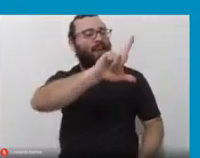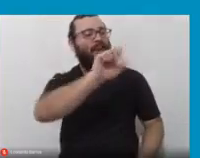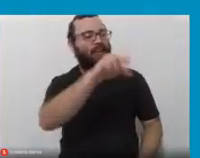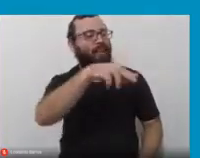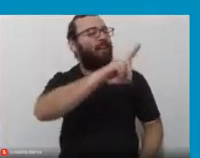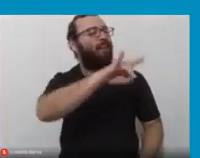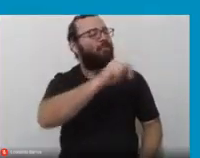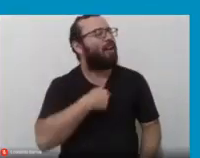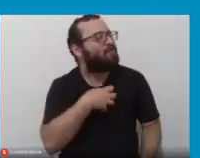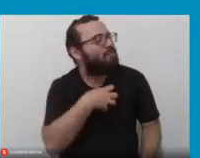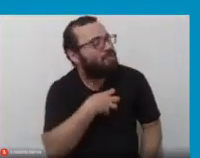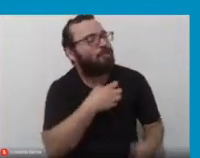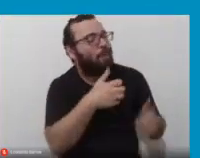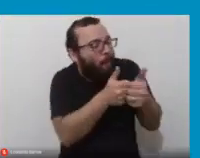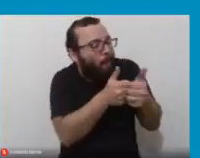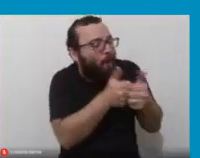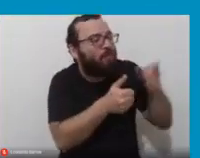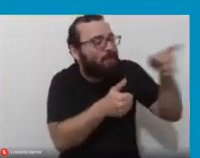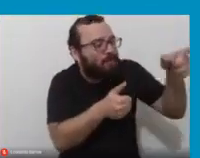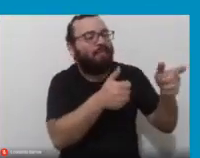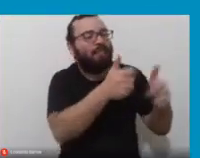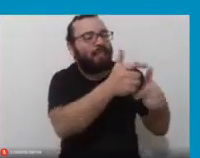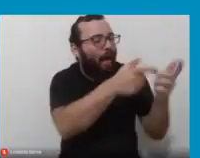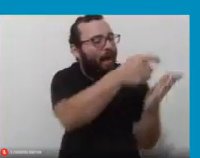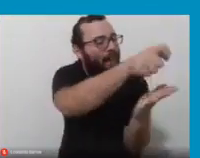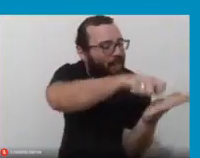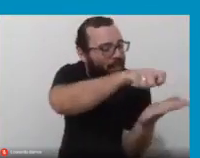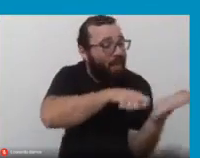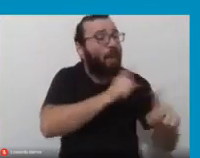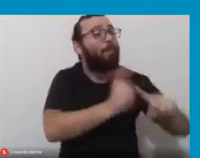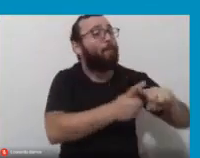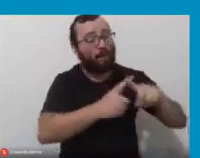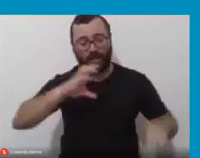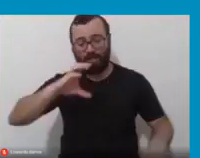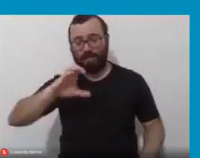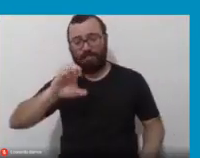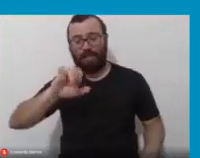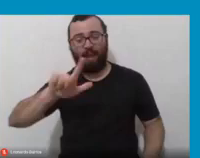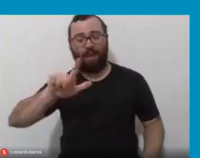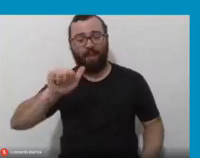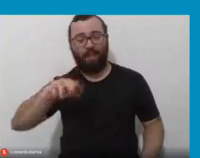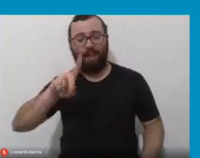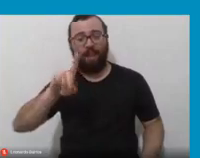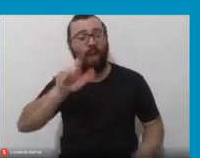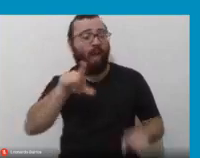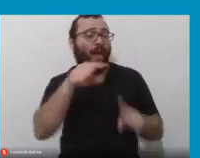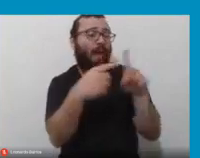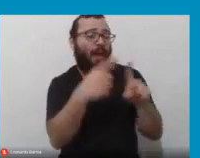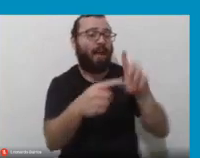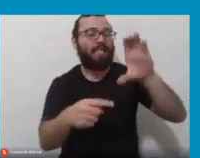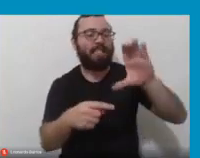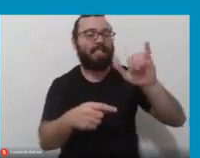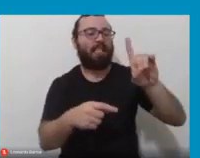muito próxima de você e da sua obra, porque Ceilândia é como cidade de Deus. Ceilândia é a sigla que foi feita para a campanha